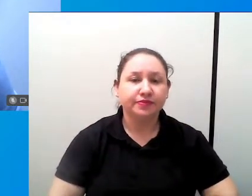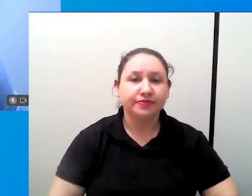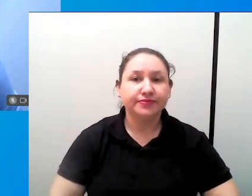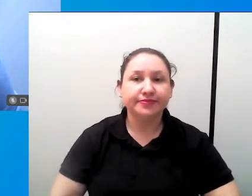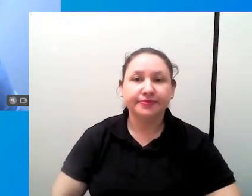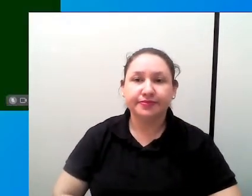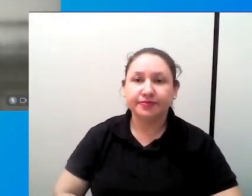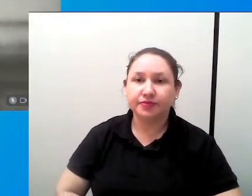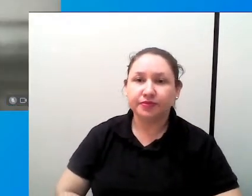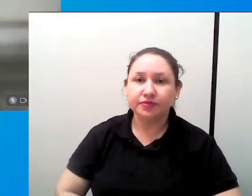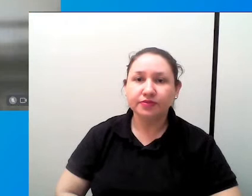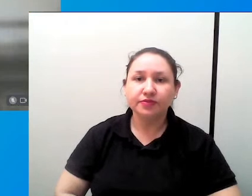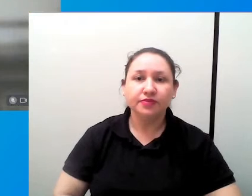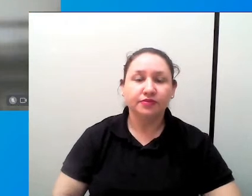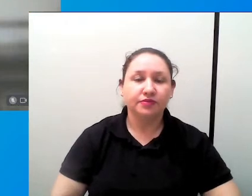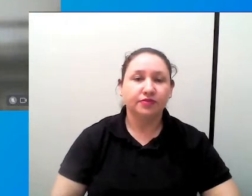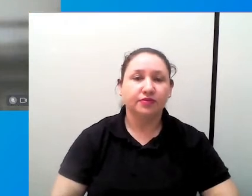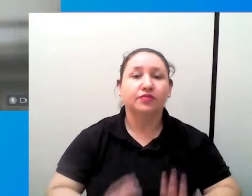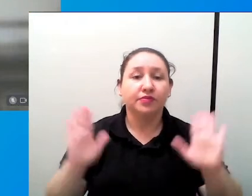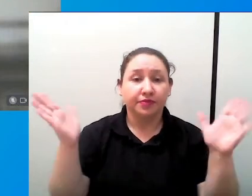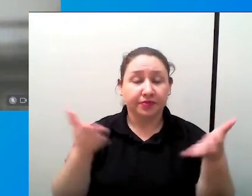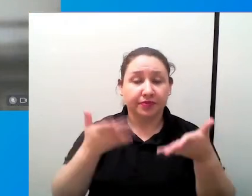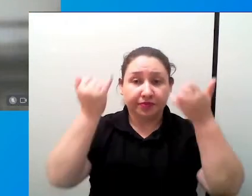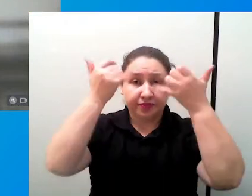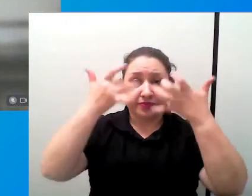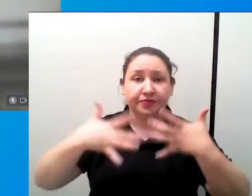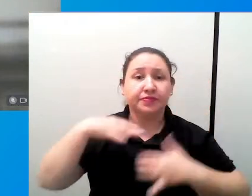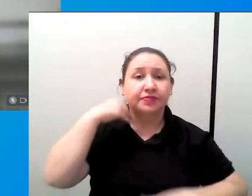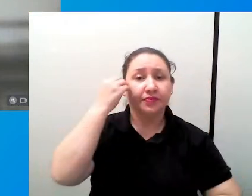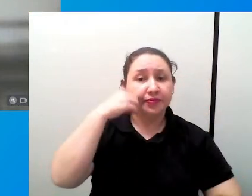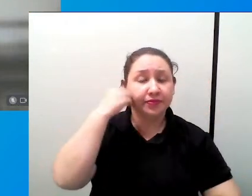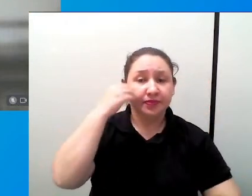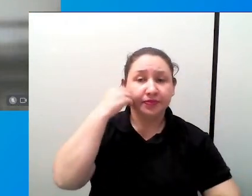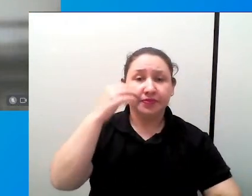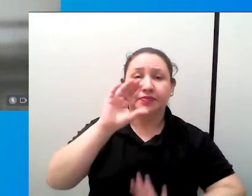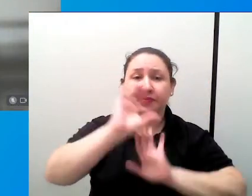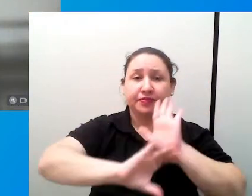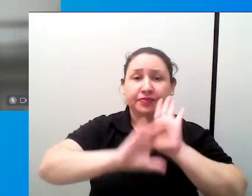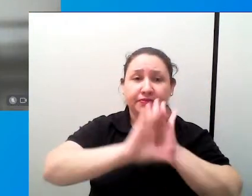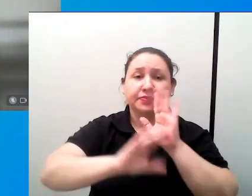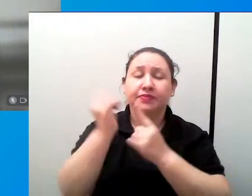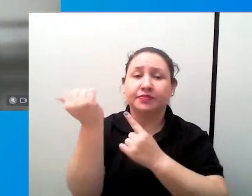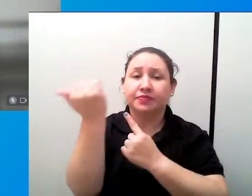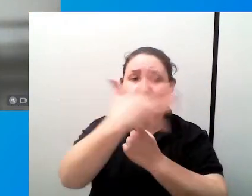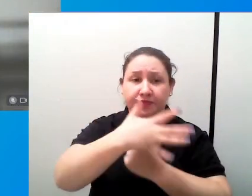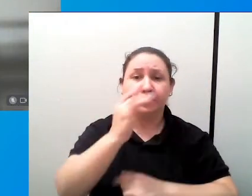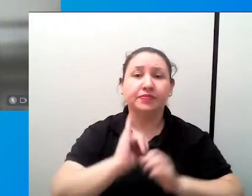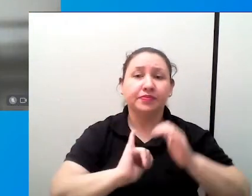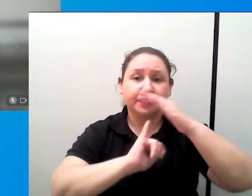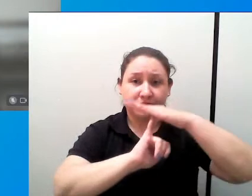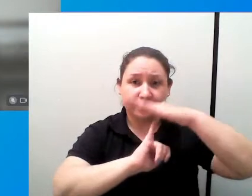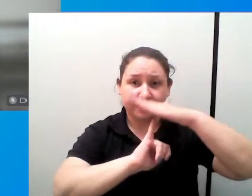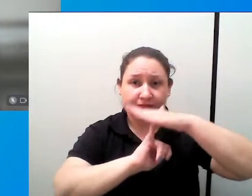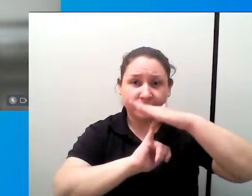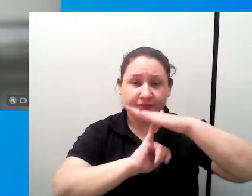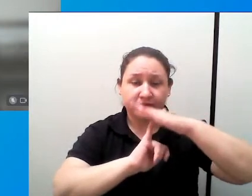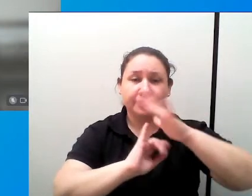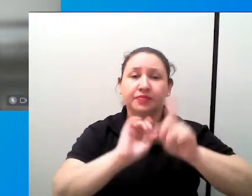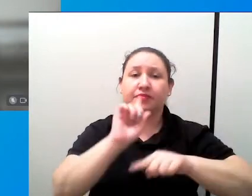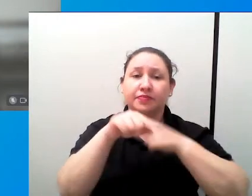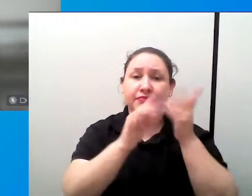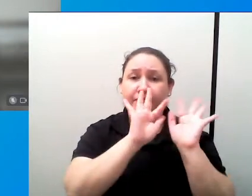Agora iniciaremos os relatos de experiência da curricularização da extensão nos institutos federais. Ao final das